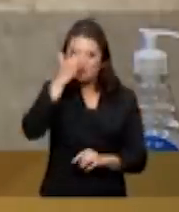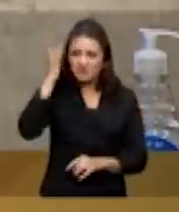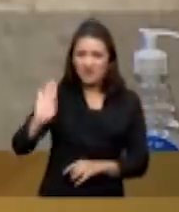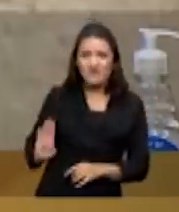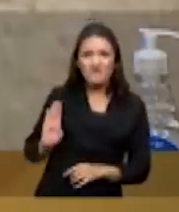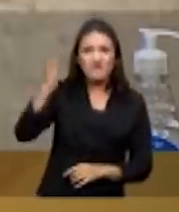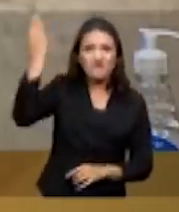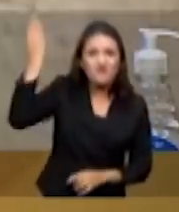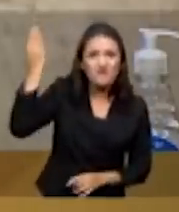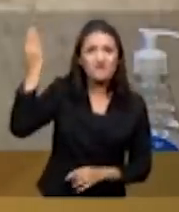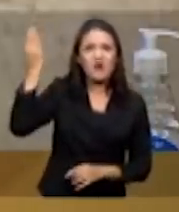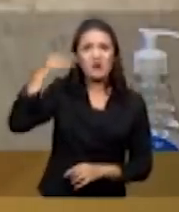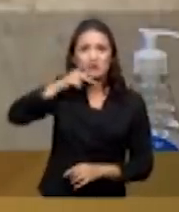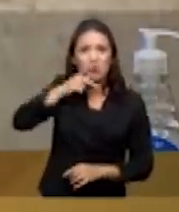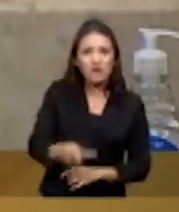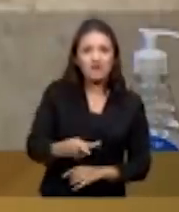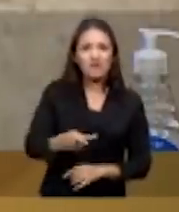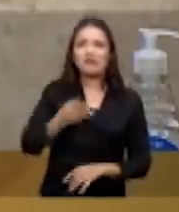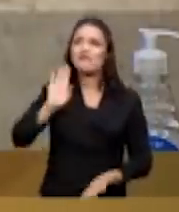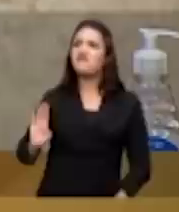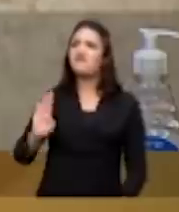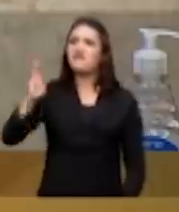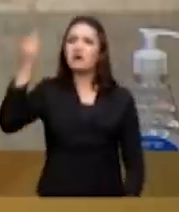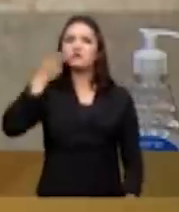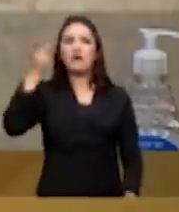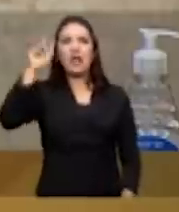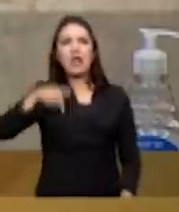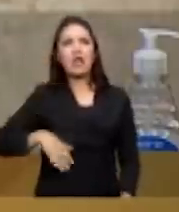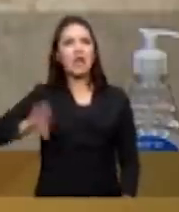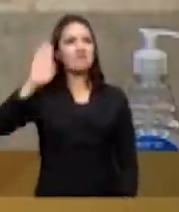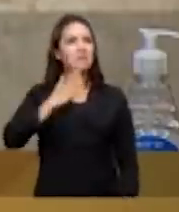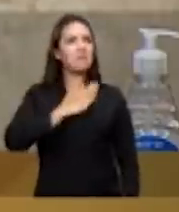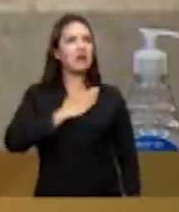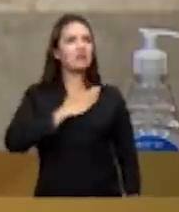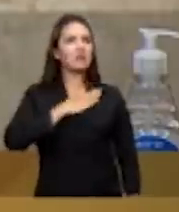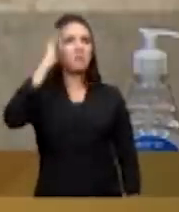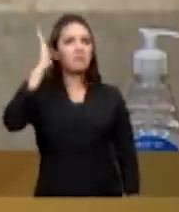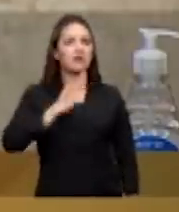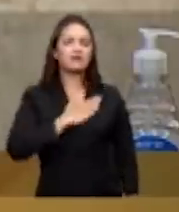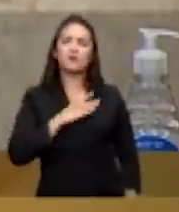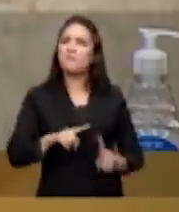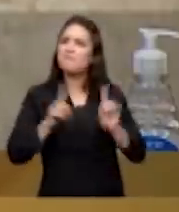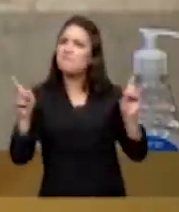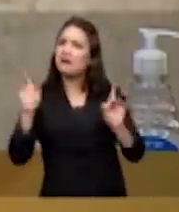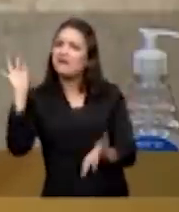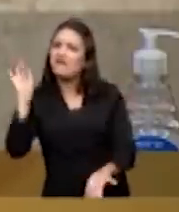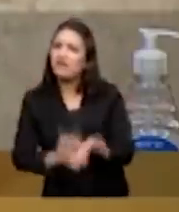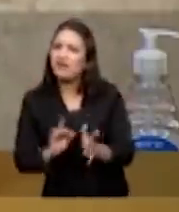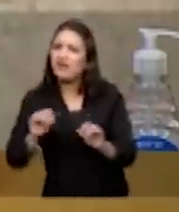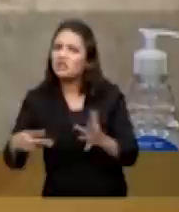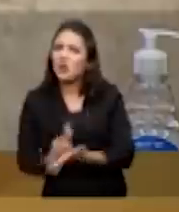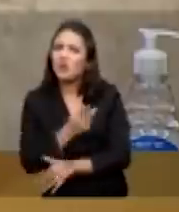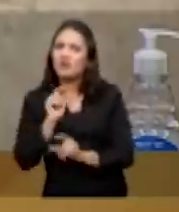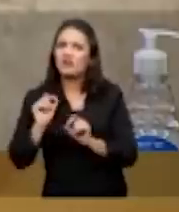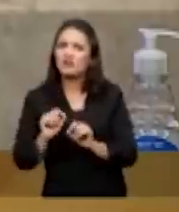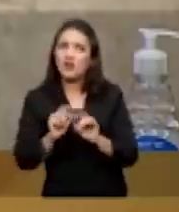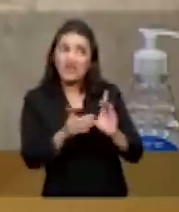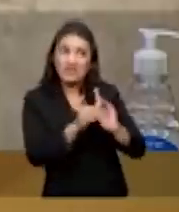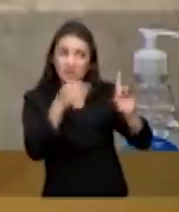profetas do patriotismo, que ignoram que democracias verdadeiras não